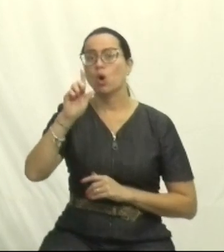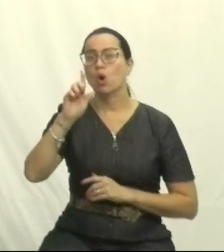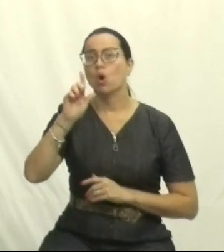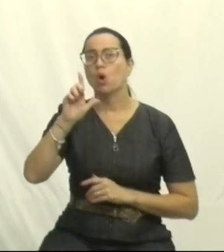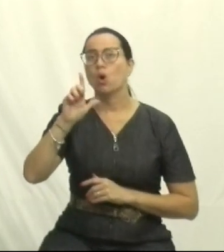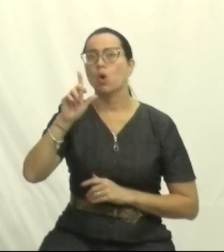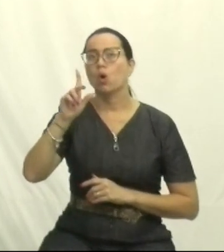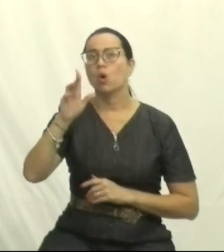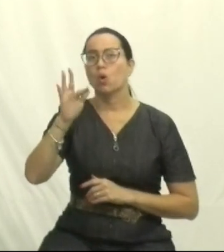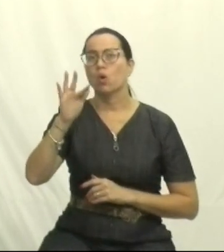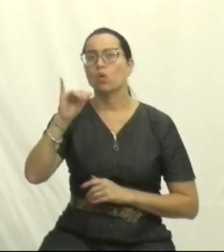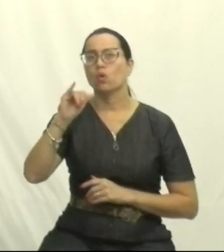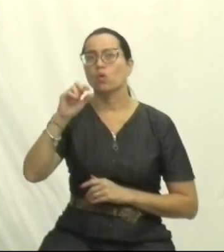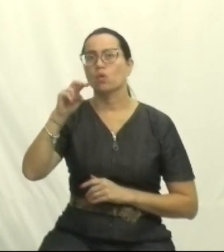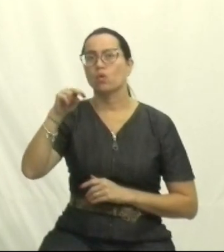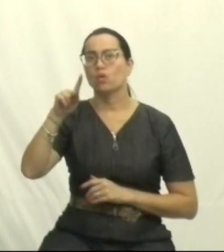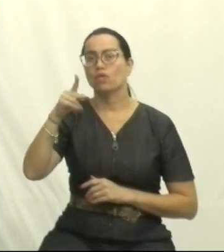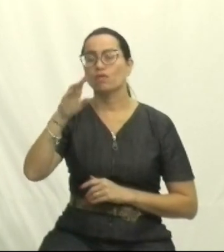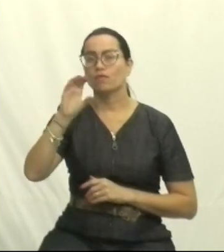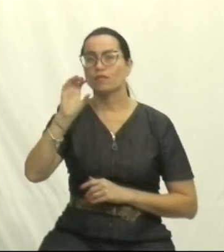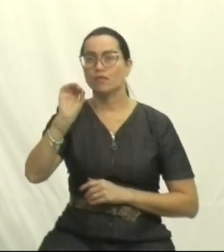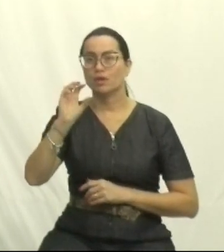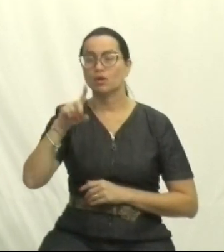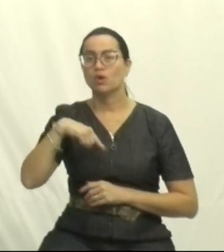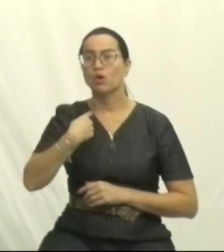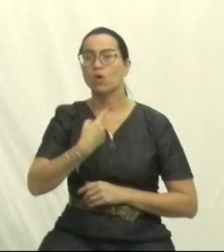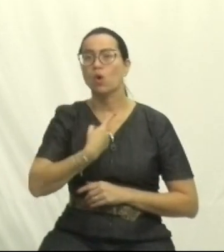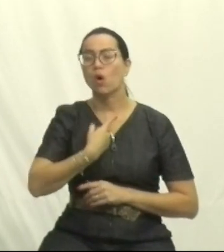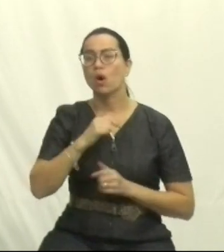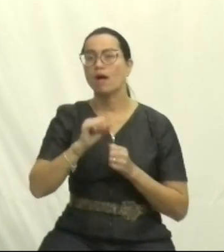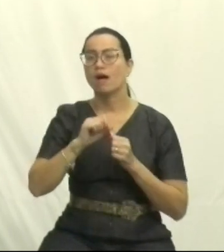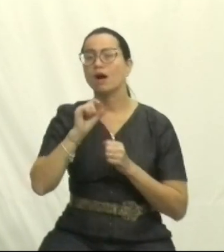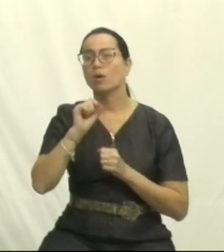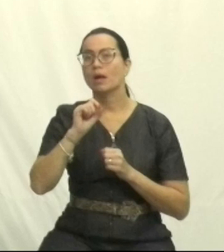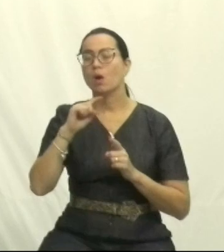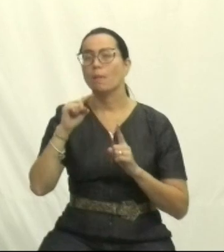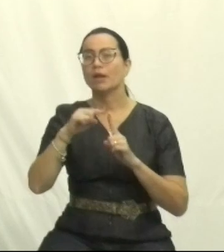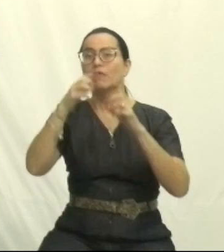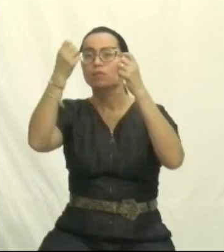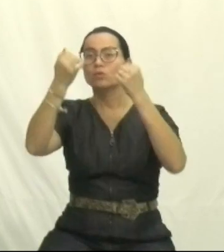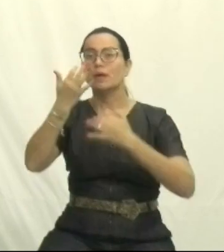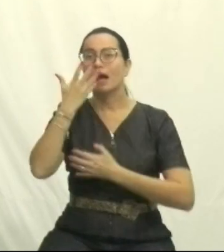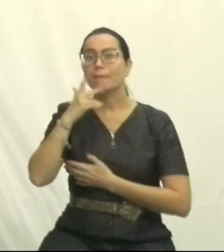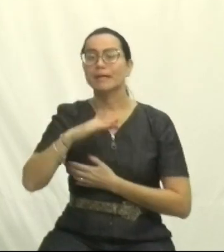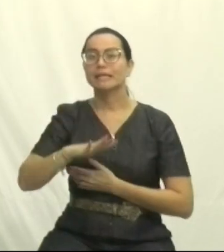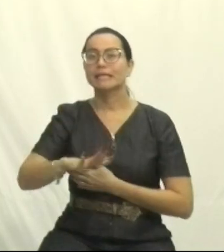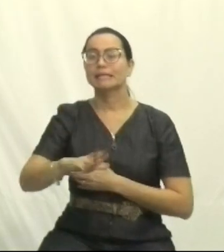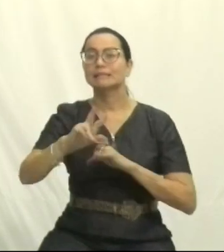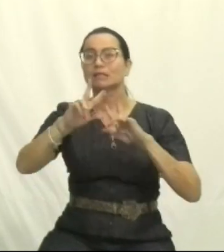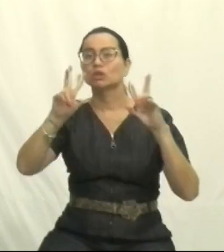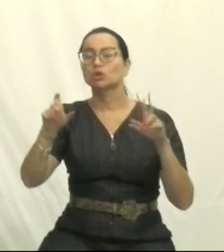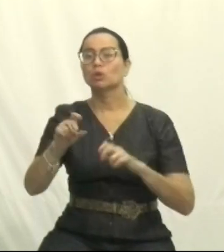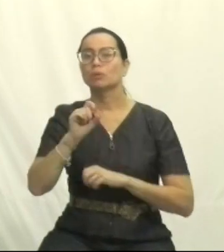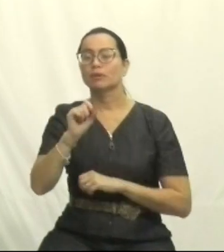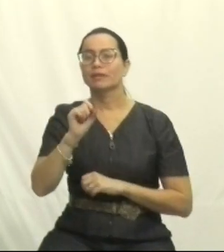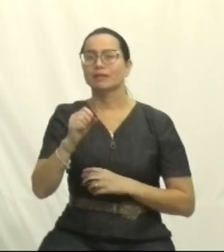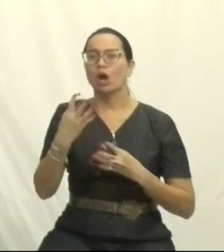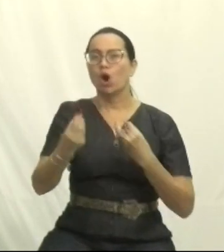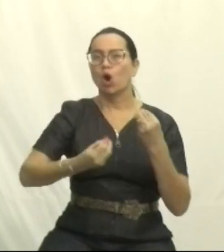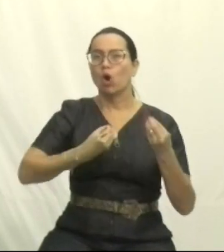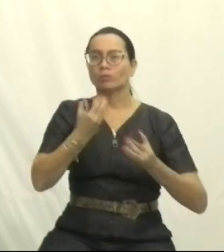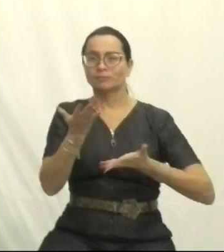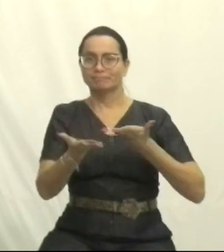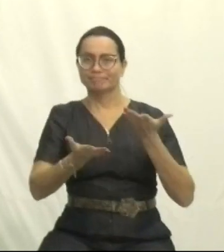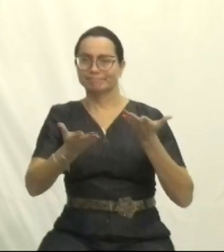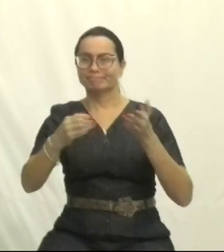noções de cidadania ambiental. E aí, quando assumimos o comando em 5 de abril do ano passado, estipulei como meta